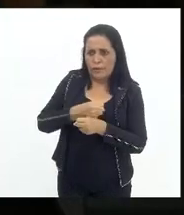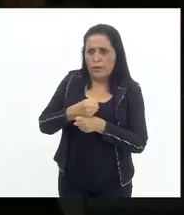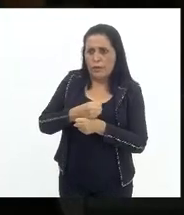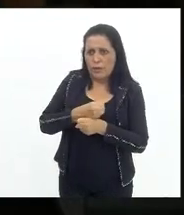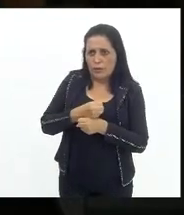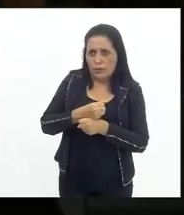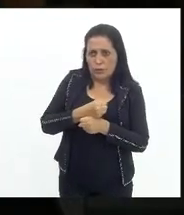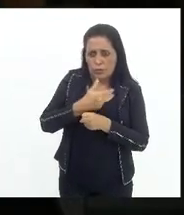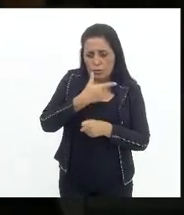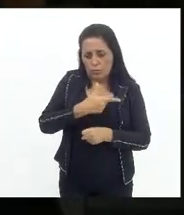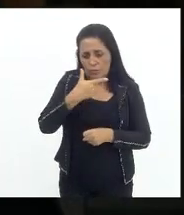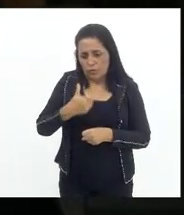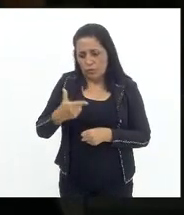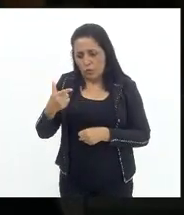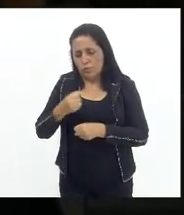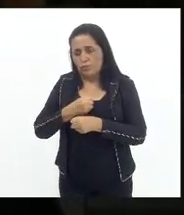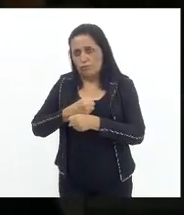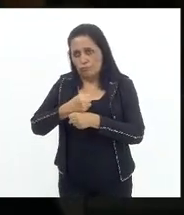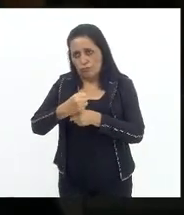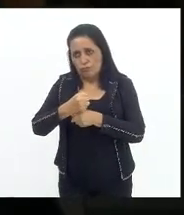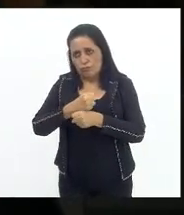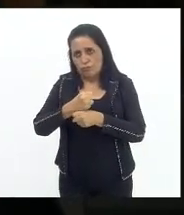de 2022,